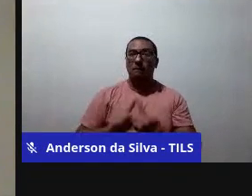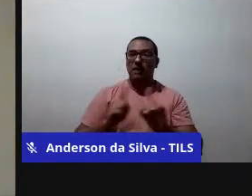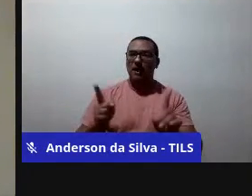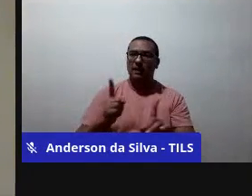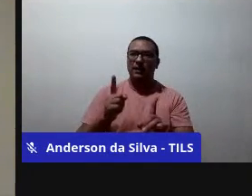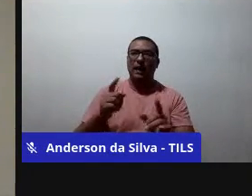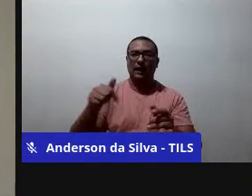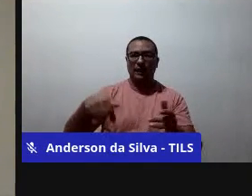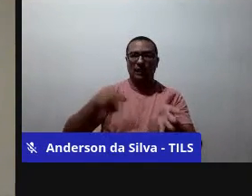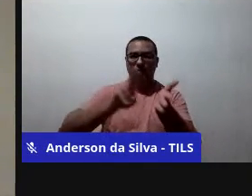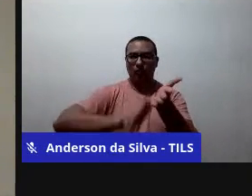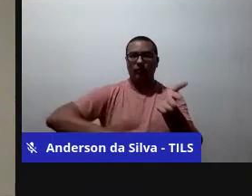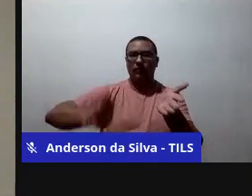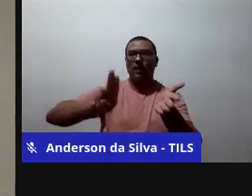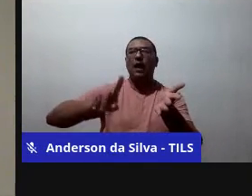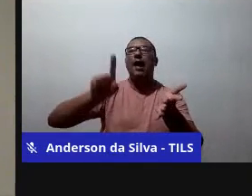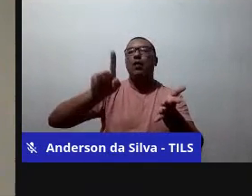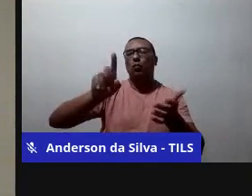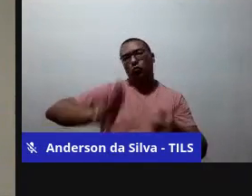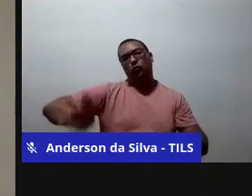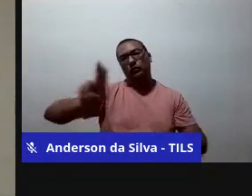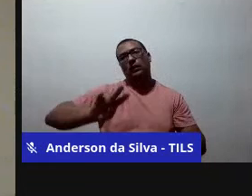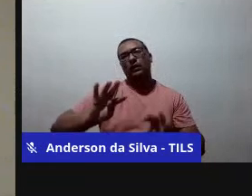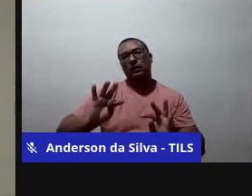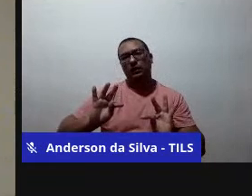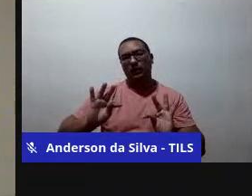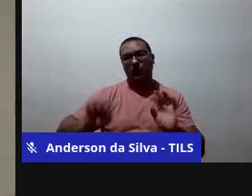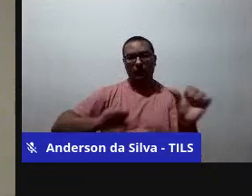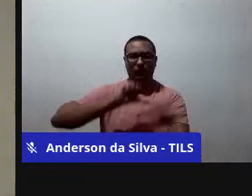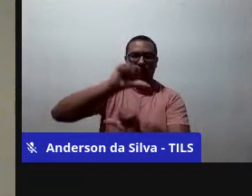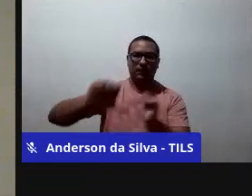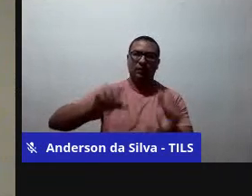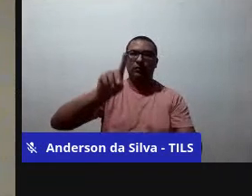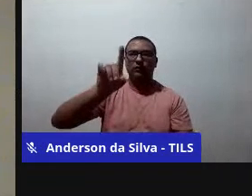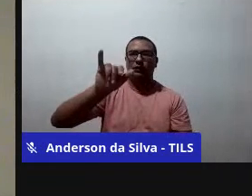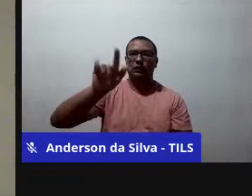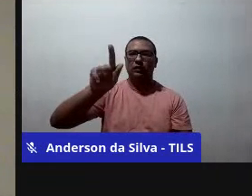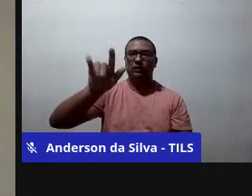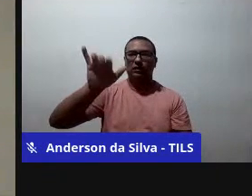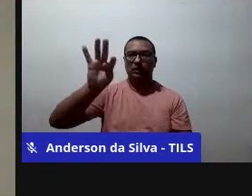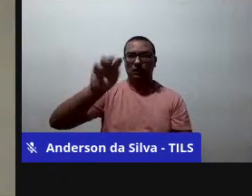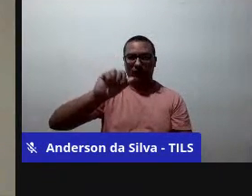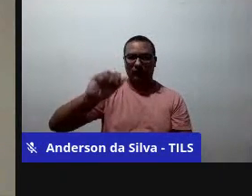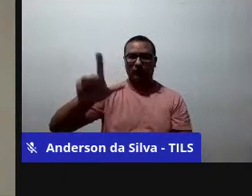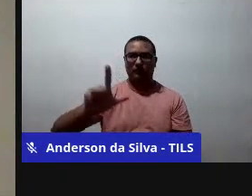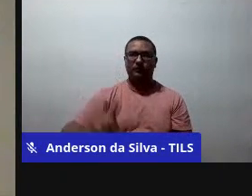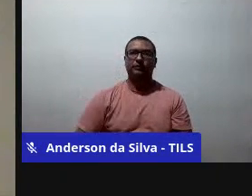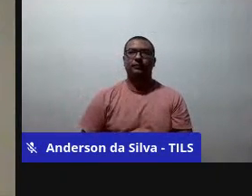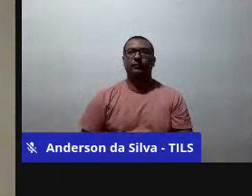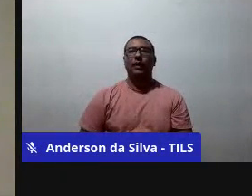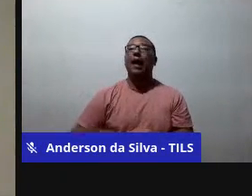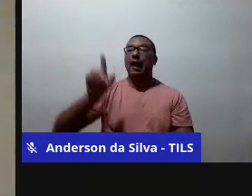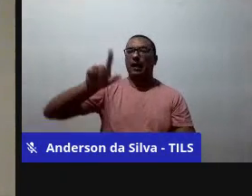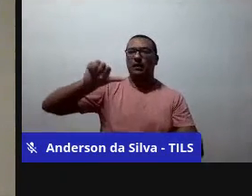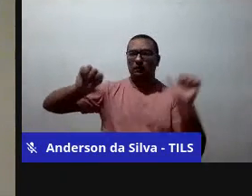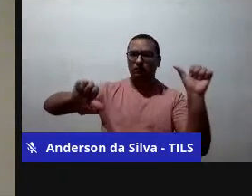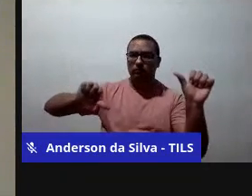correto é transformação digital. A transformação digital é uma transformação que